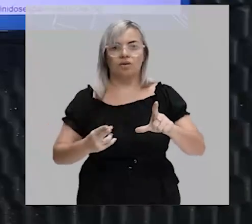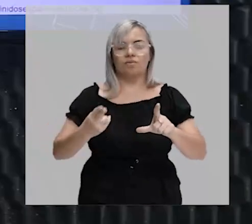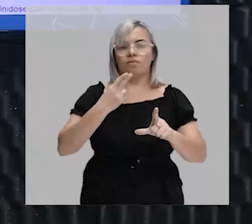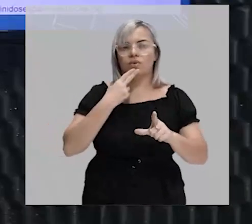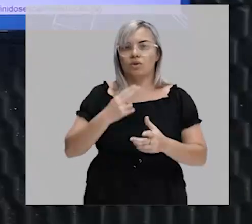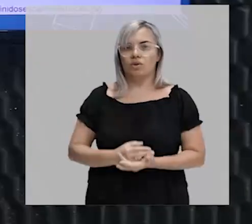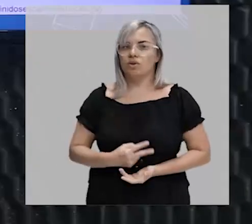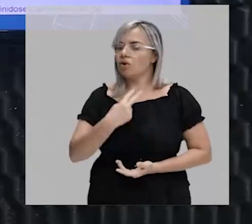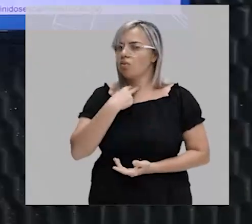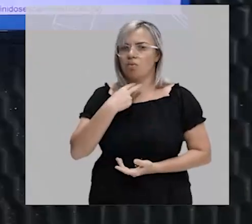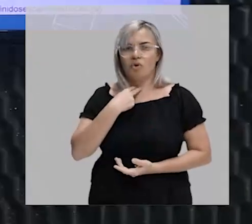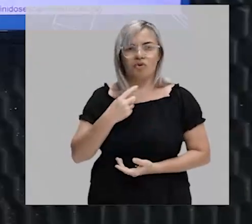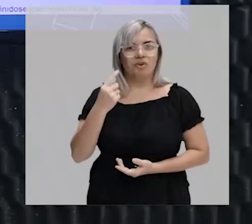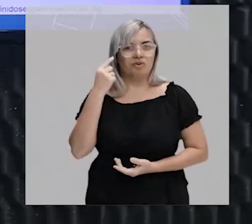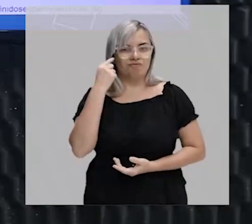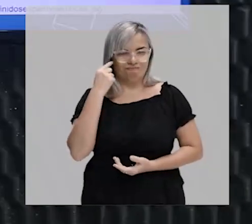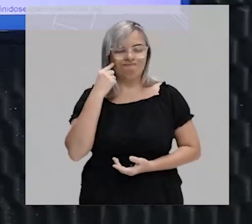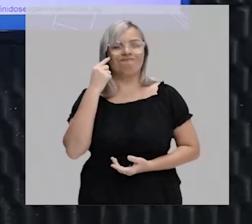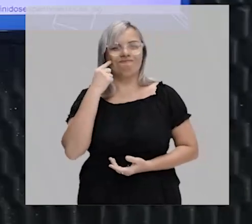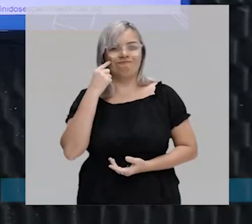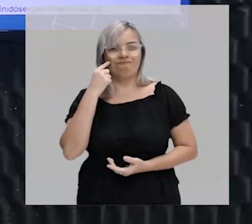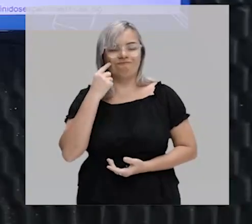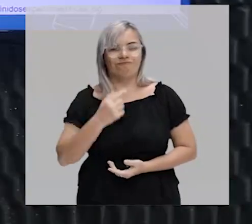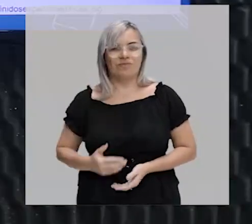Não pode ficar com dúvida, corre aqui para